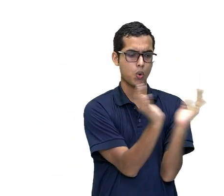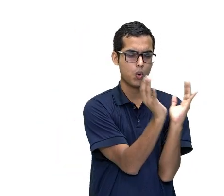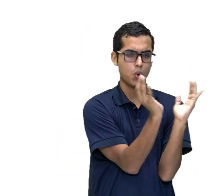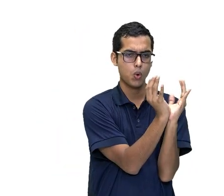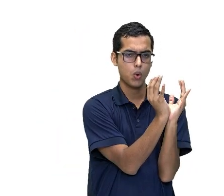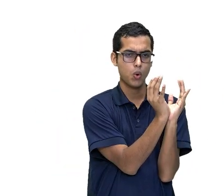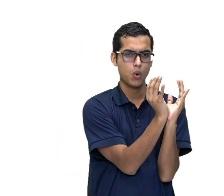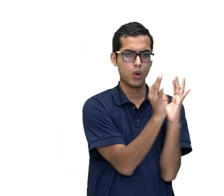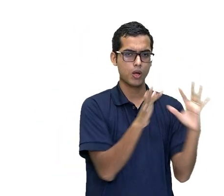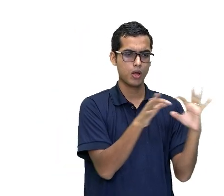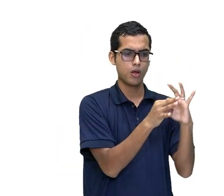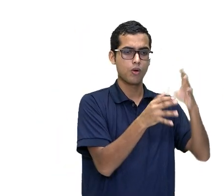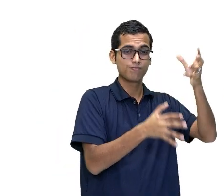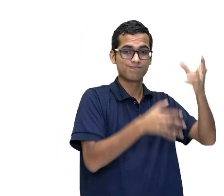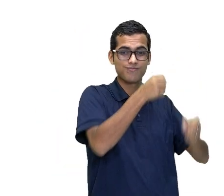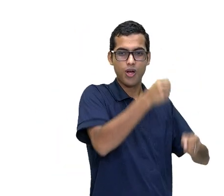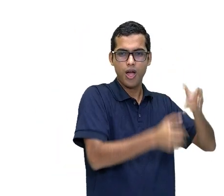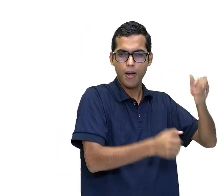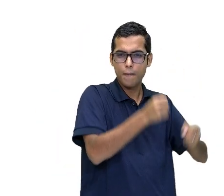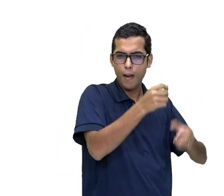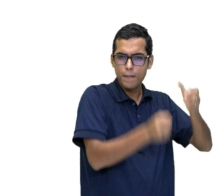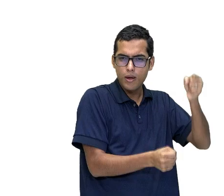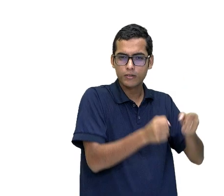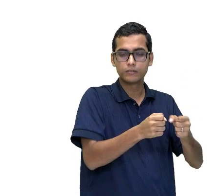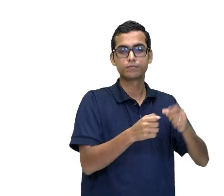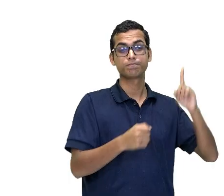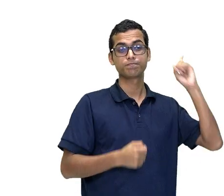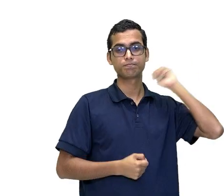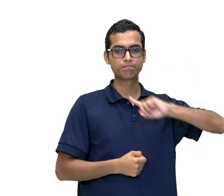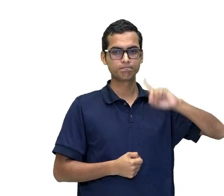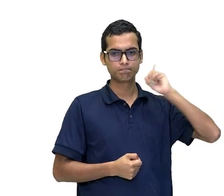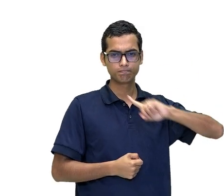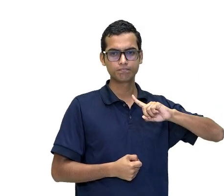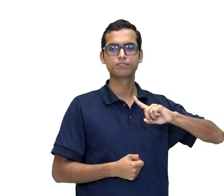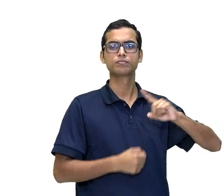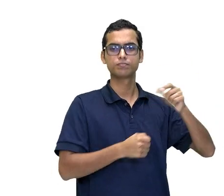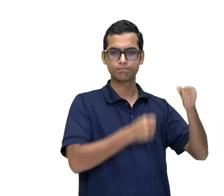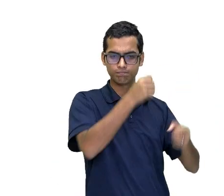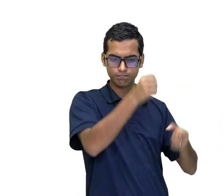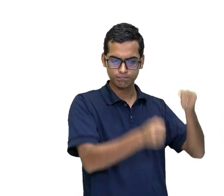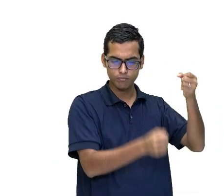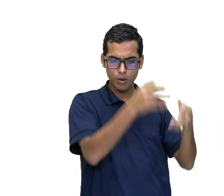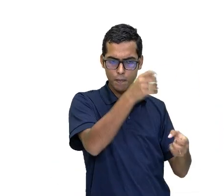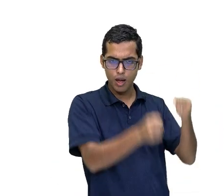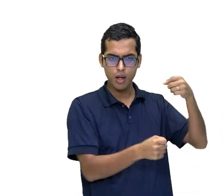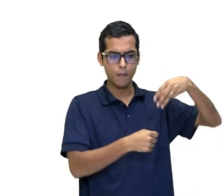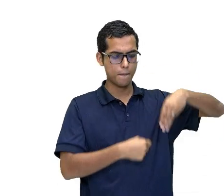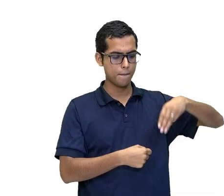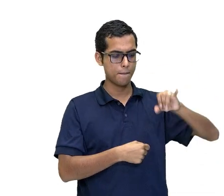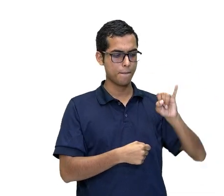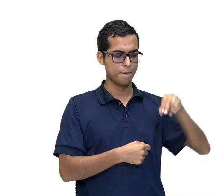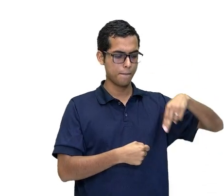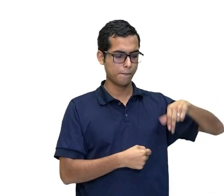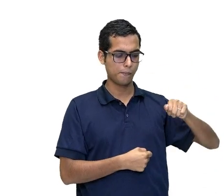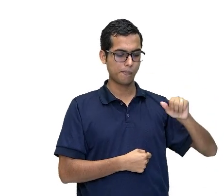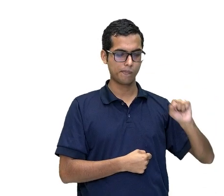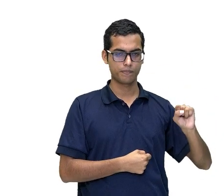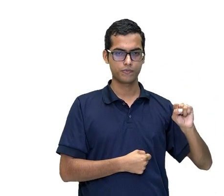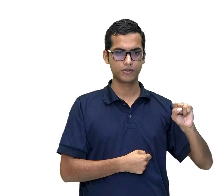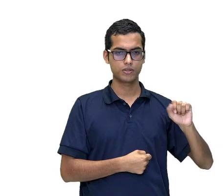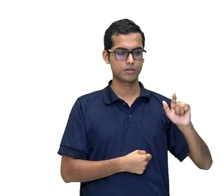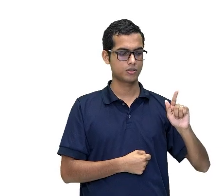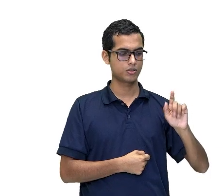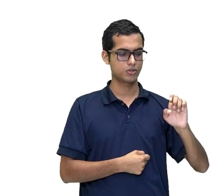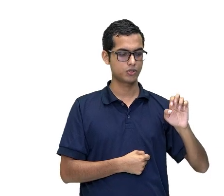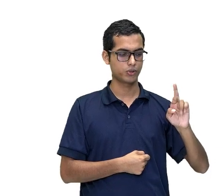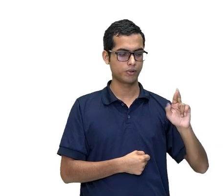grupo político ligado à produção do leite lá de Minas Gerais. Imaginem só, gente, as duas maiores oligarquias,